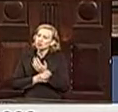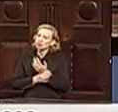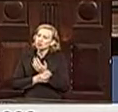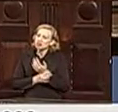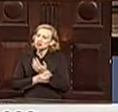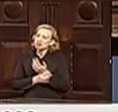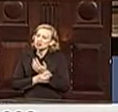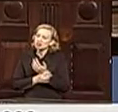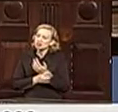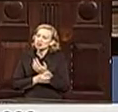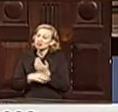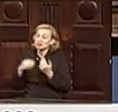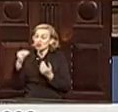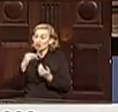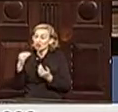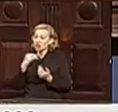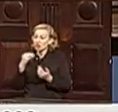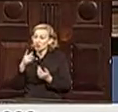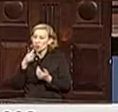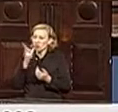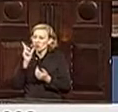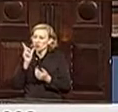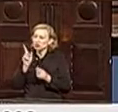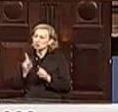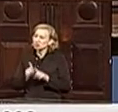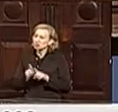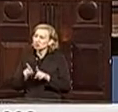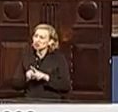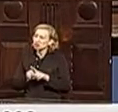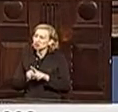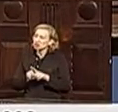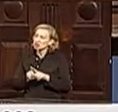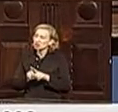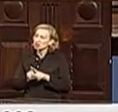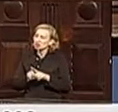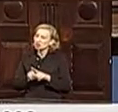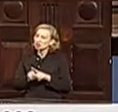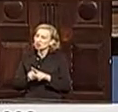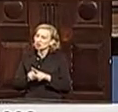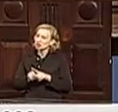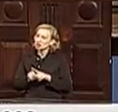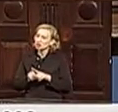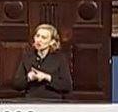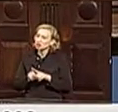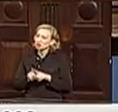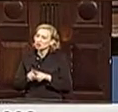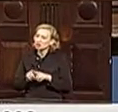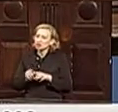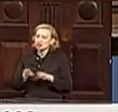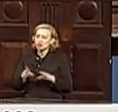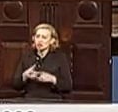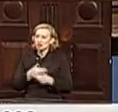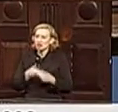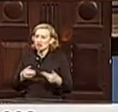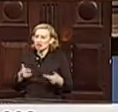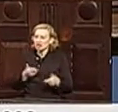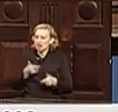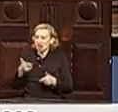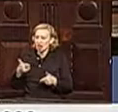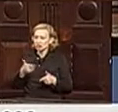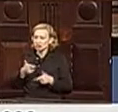Ontem também, se não me engano, na Globo News, mostra a apreensão de um carregamento de armas